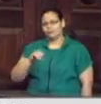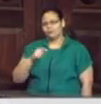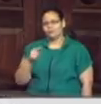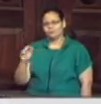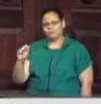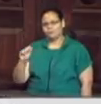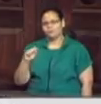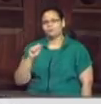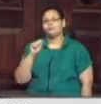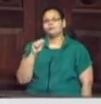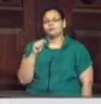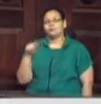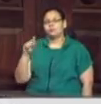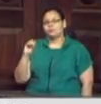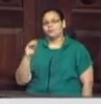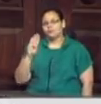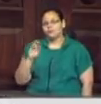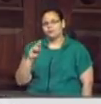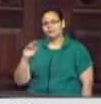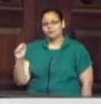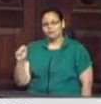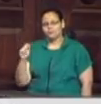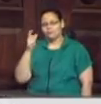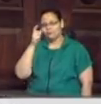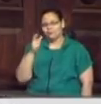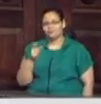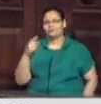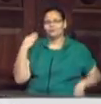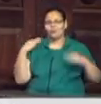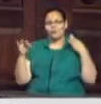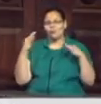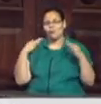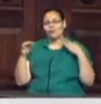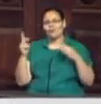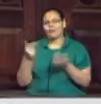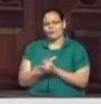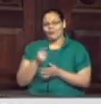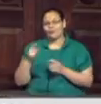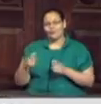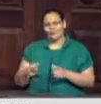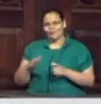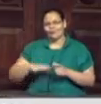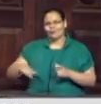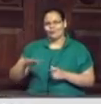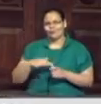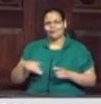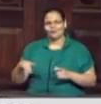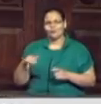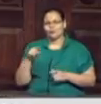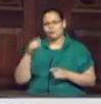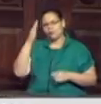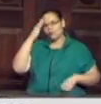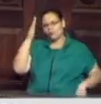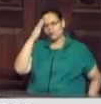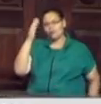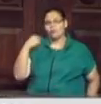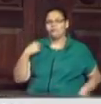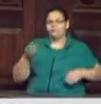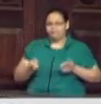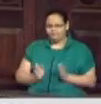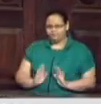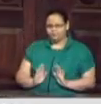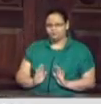meu testemunho aqui, senhor presidente, do que está acontecendo exatamente naquela região. Eu, como Vossa Excelência sabe, sou nascido em